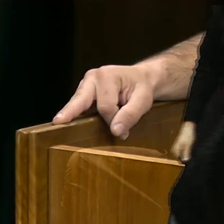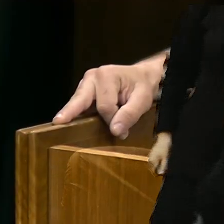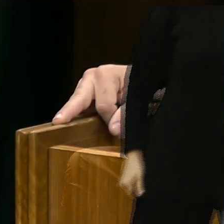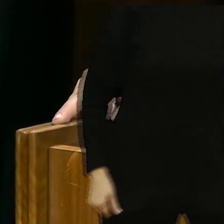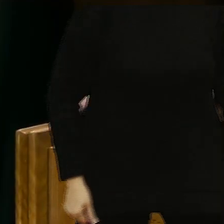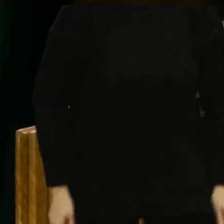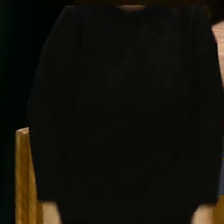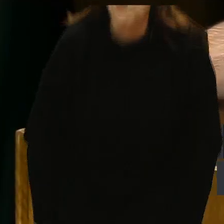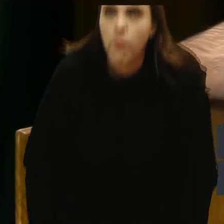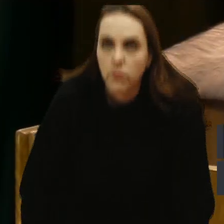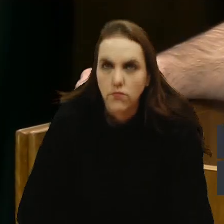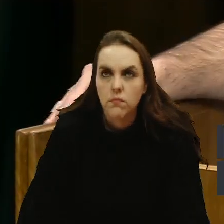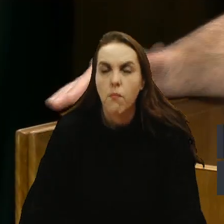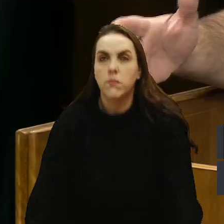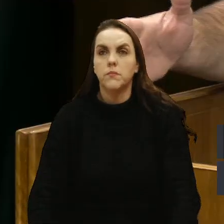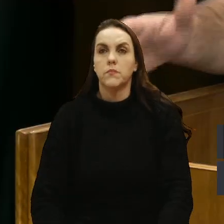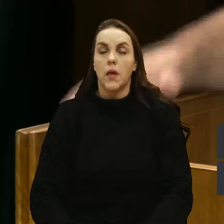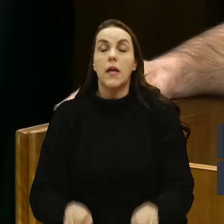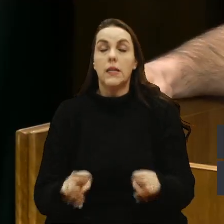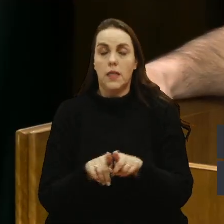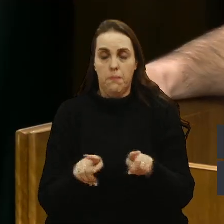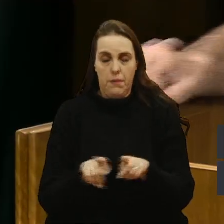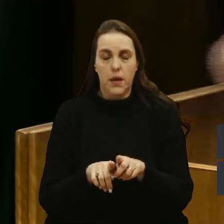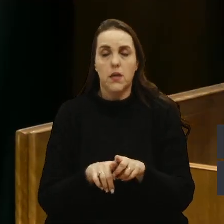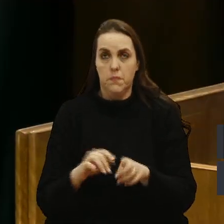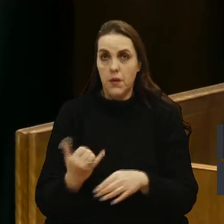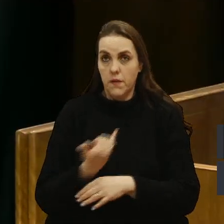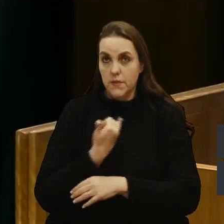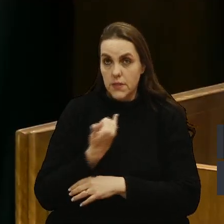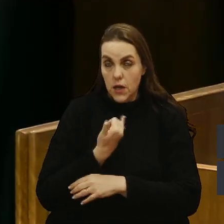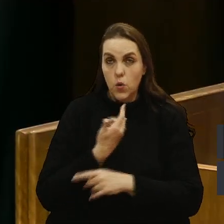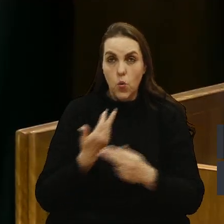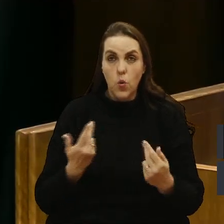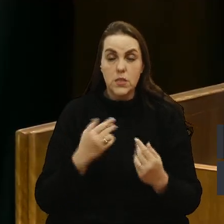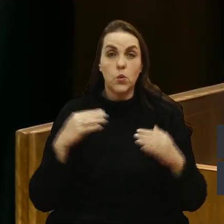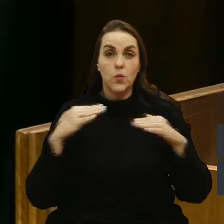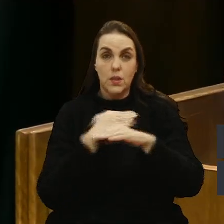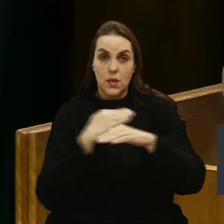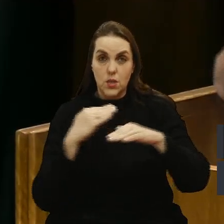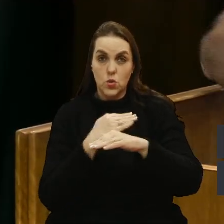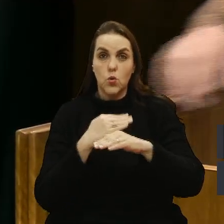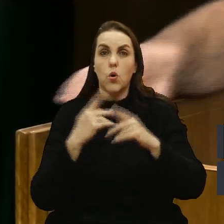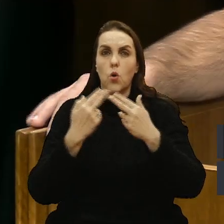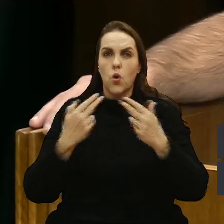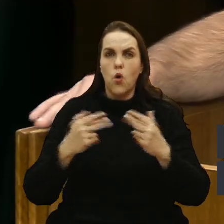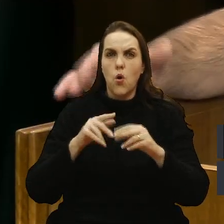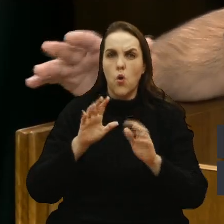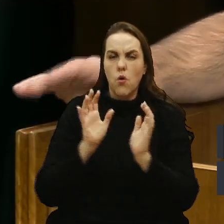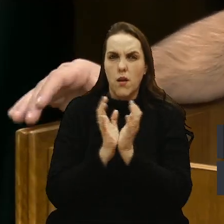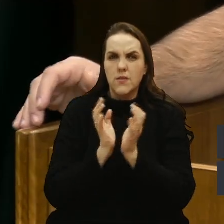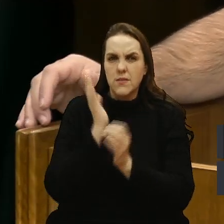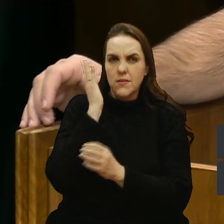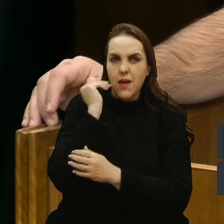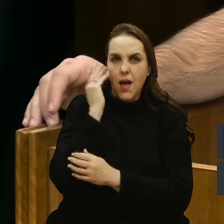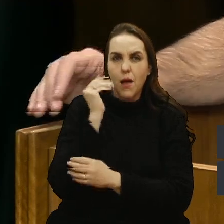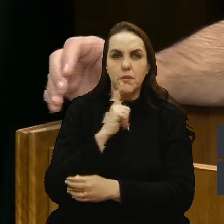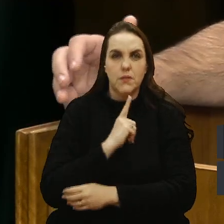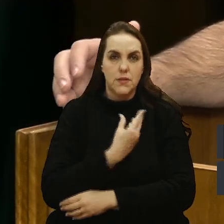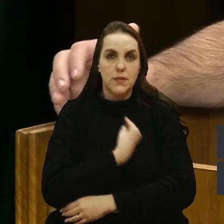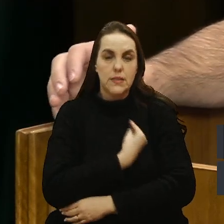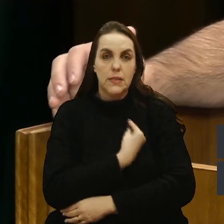do trânsito, e um ponto que talvez alguns colegas saibam que existe, mas acabam